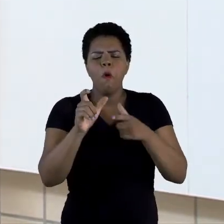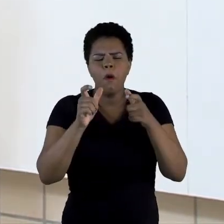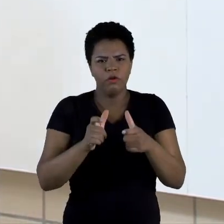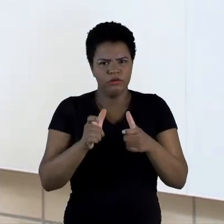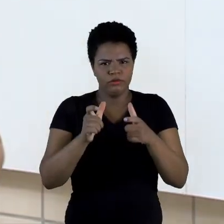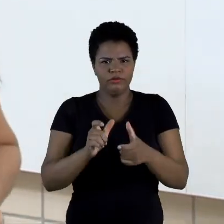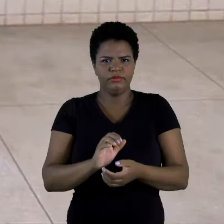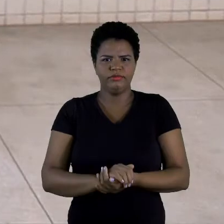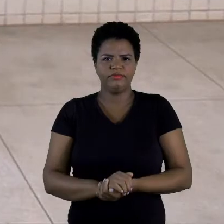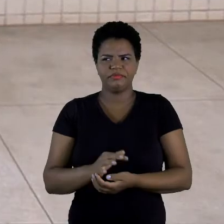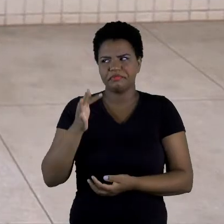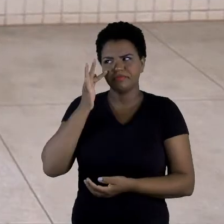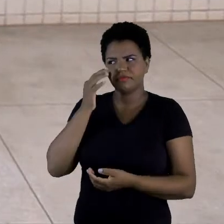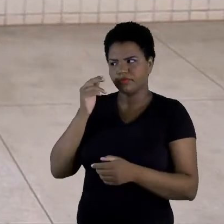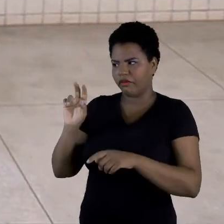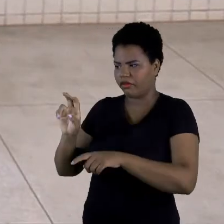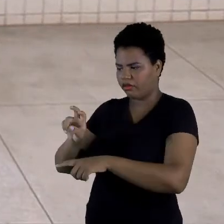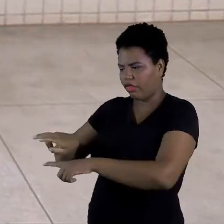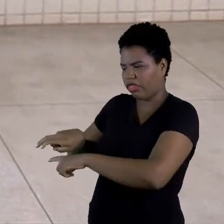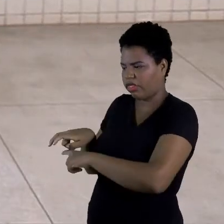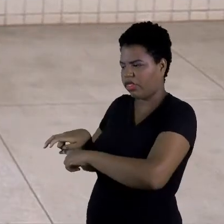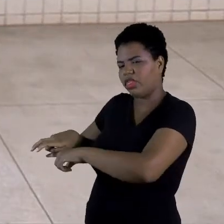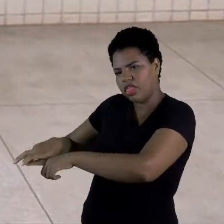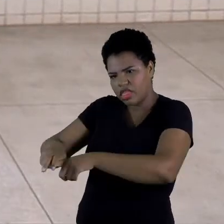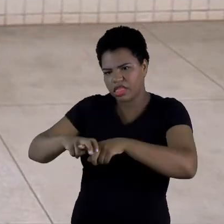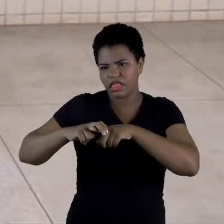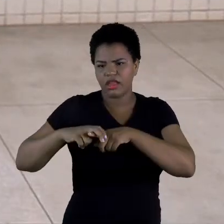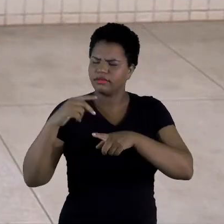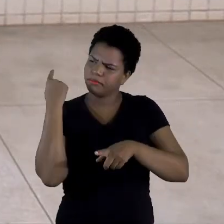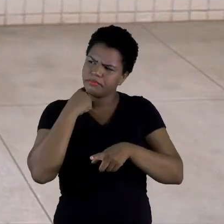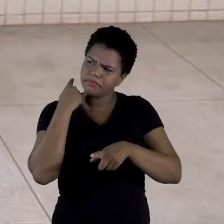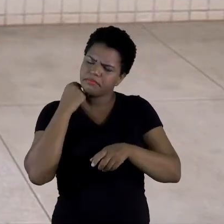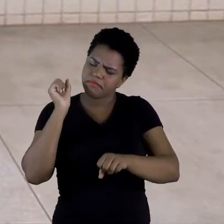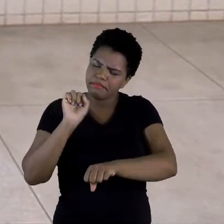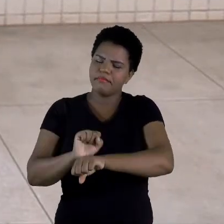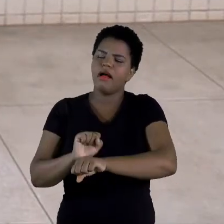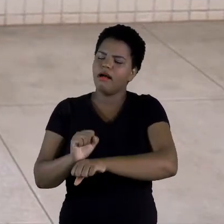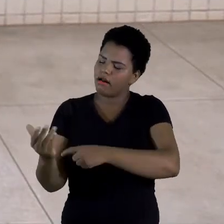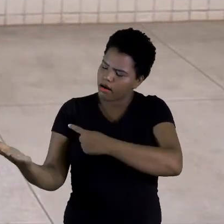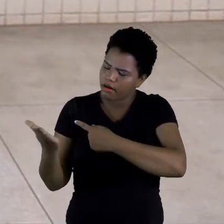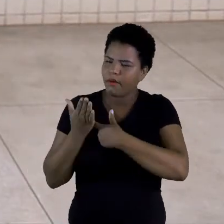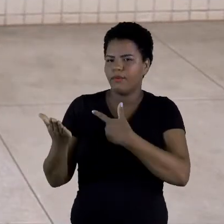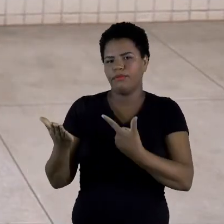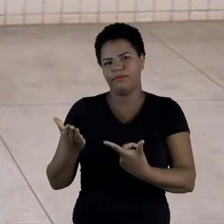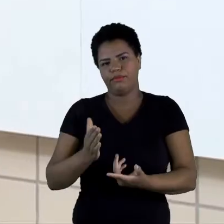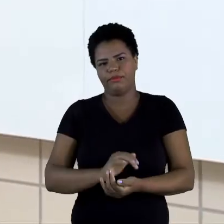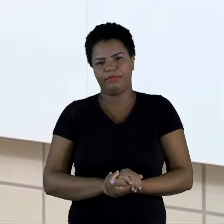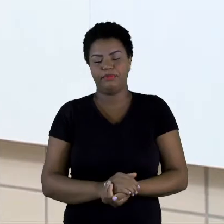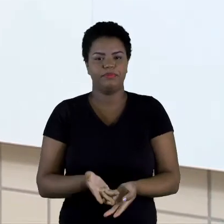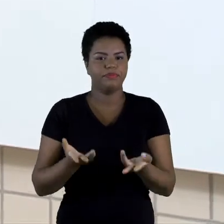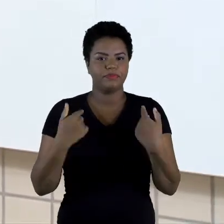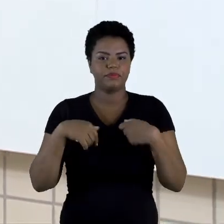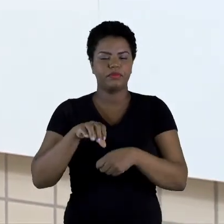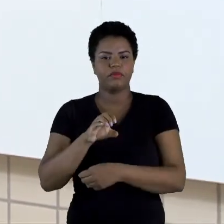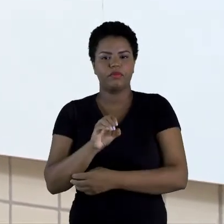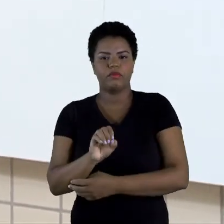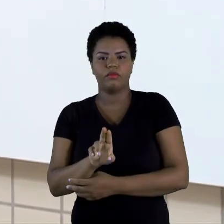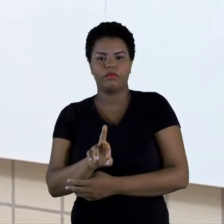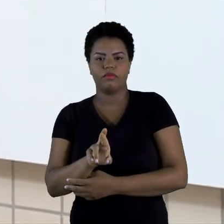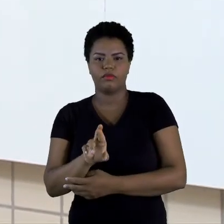você está virado para lá. Vai virar para cá. Deixar de preguiça e vai me ajudar. Vamos lá? O ouro está